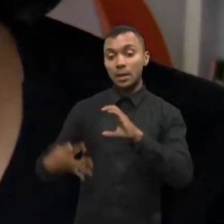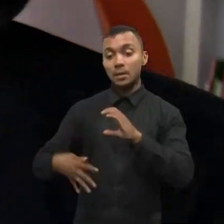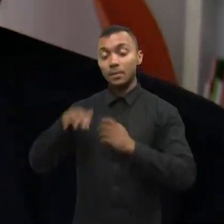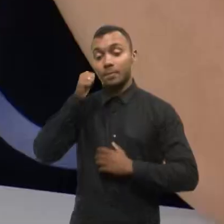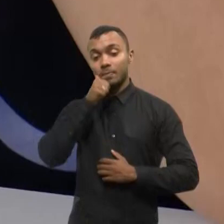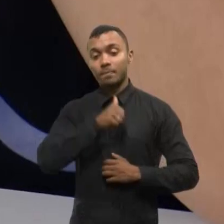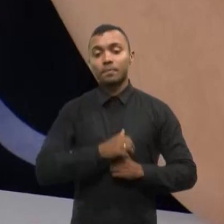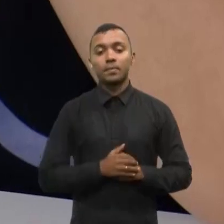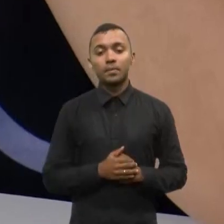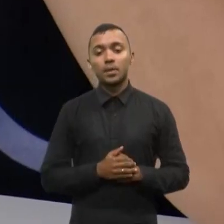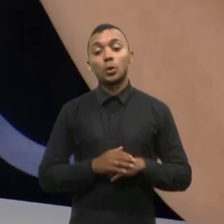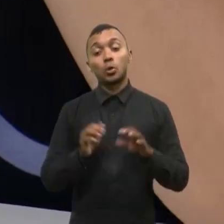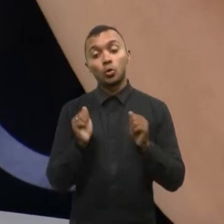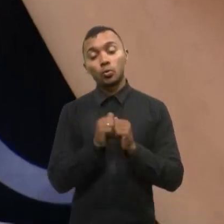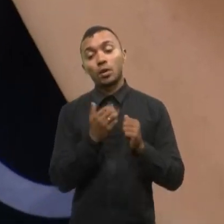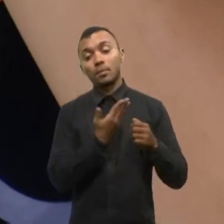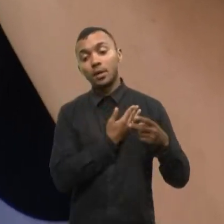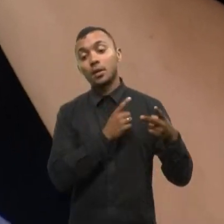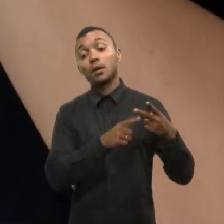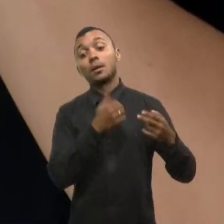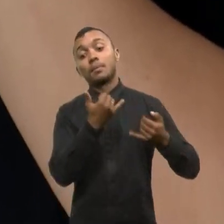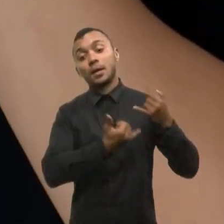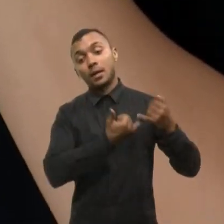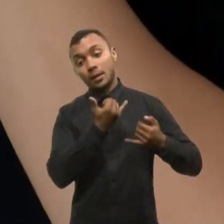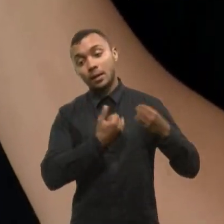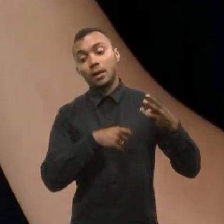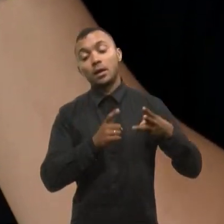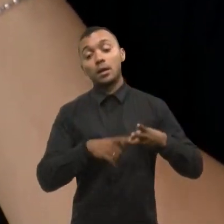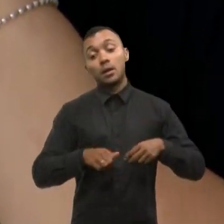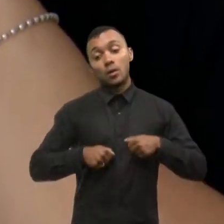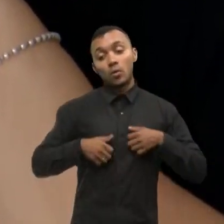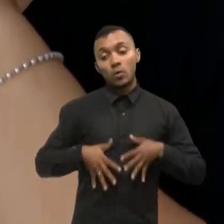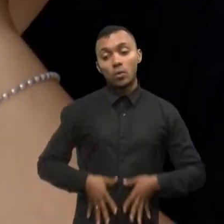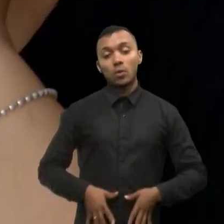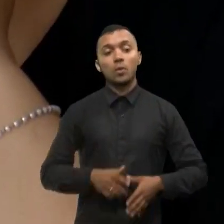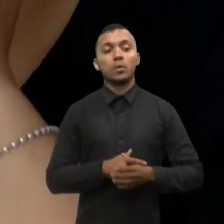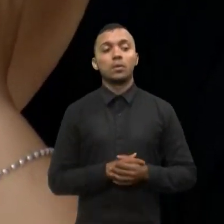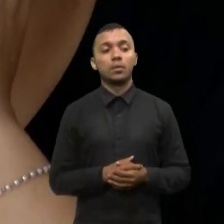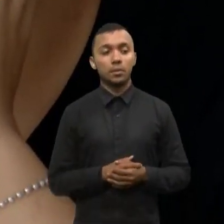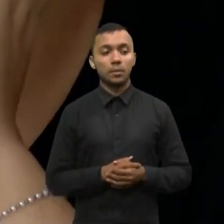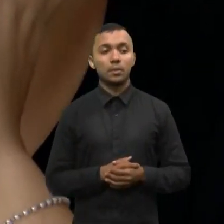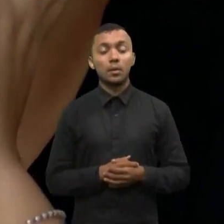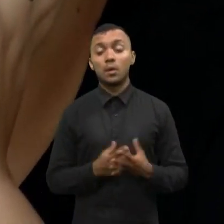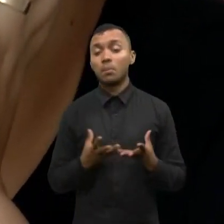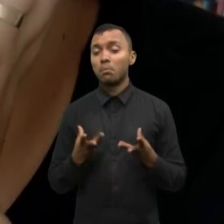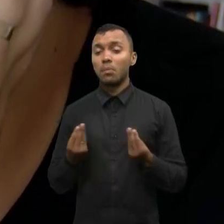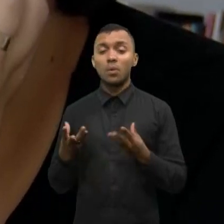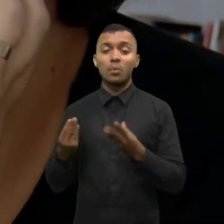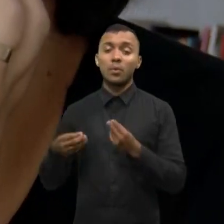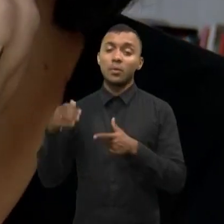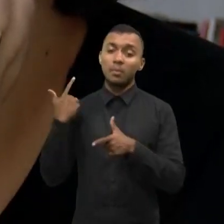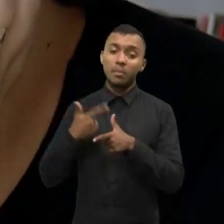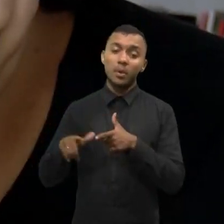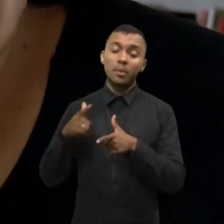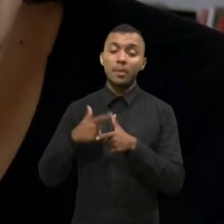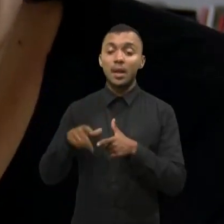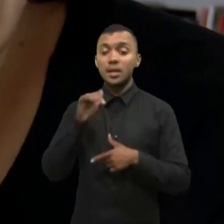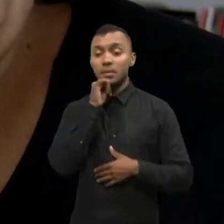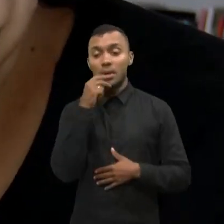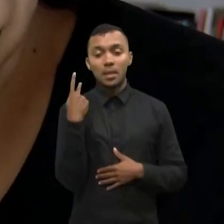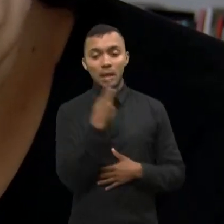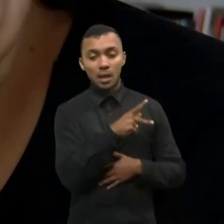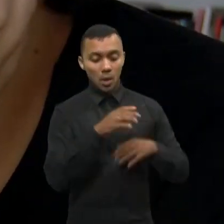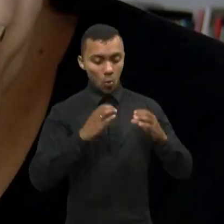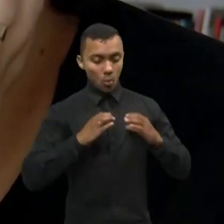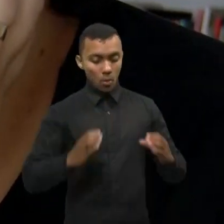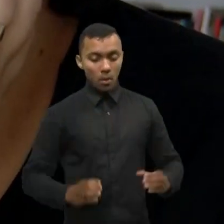as companhias, brincadeiras e até mesmo as roupas, o que gerava uma série de problemas, como um comportamento reativo